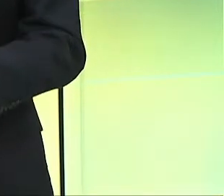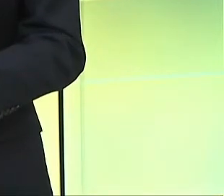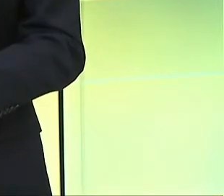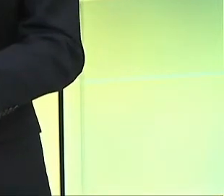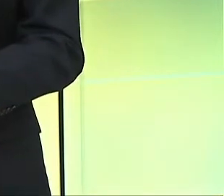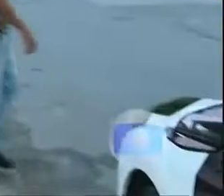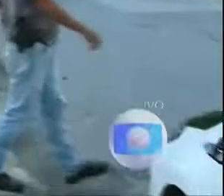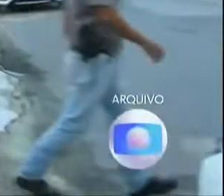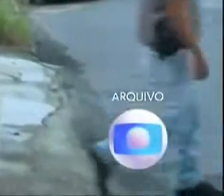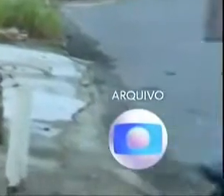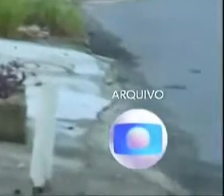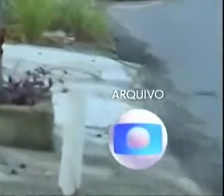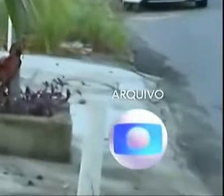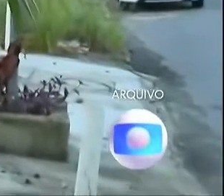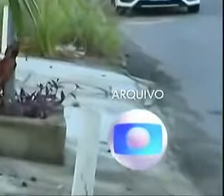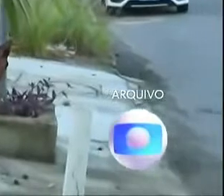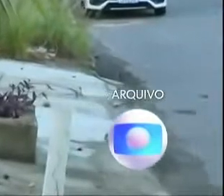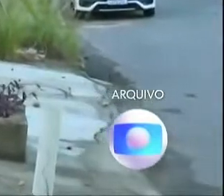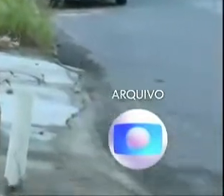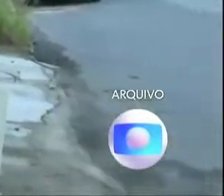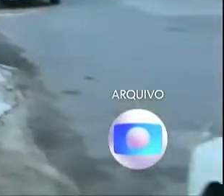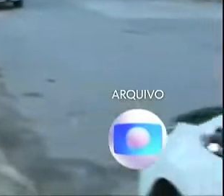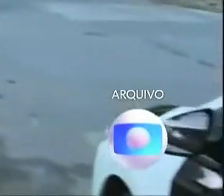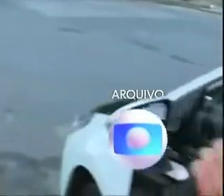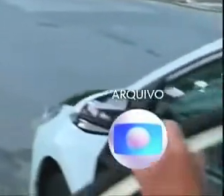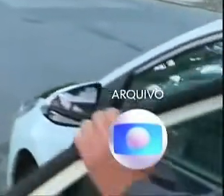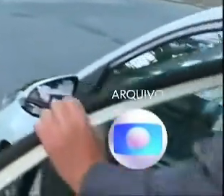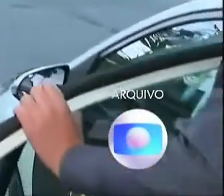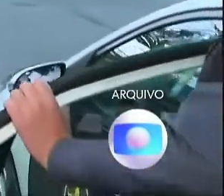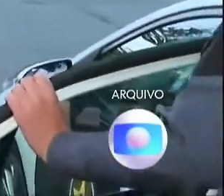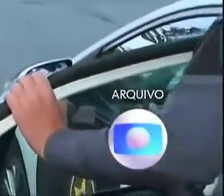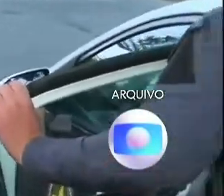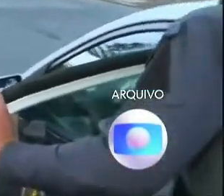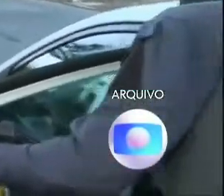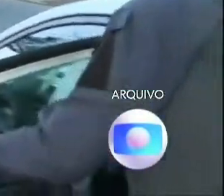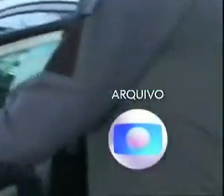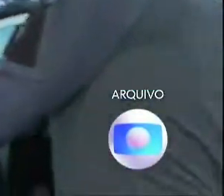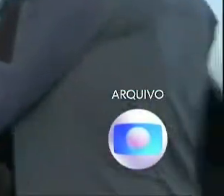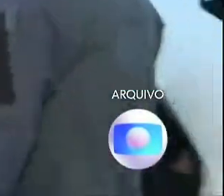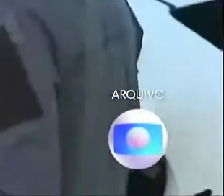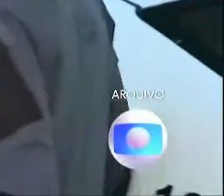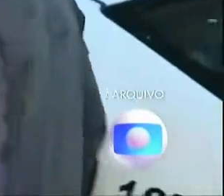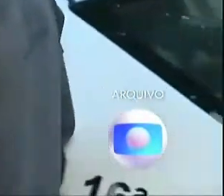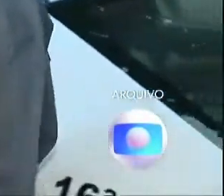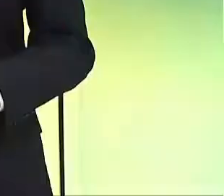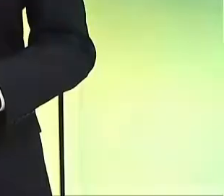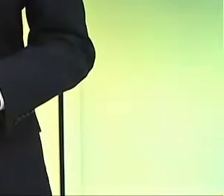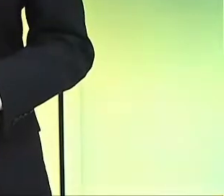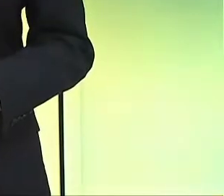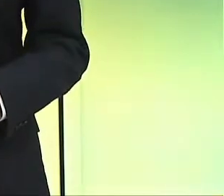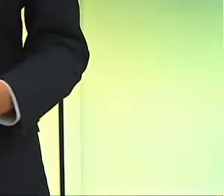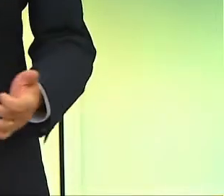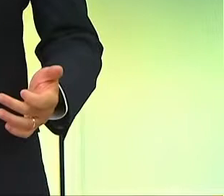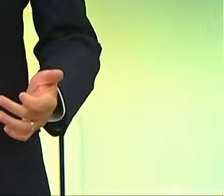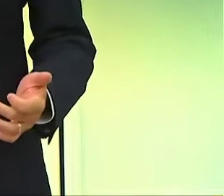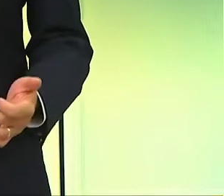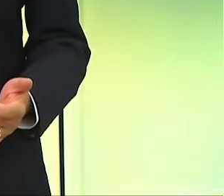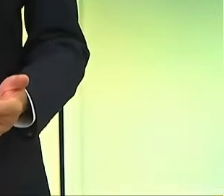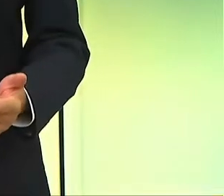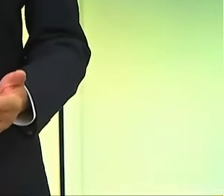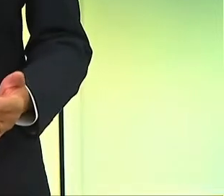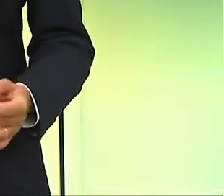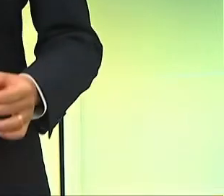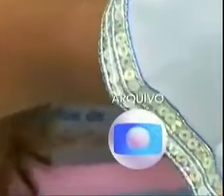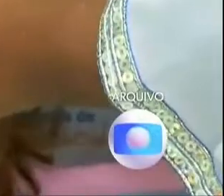em liberdade. Ela e o ex-marido, Dr. Jairinho, respondem pelo assassinato da criança no Rio no ano passado. A vacinação contra a